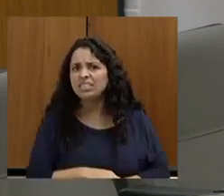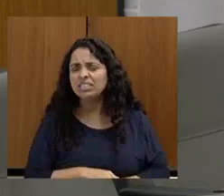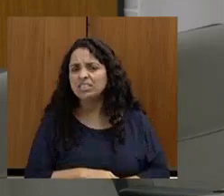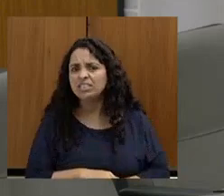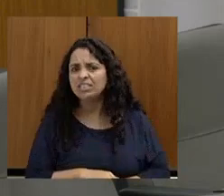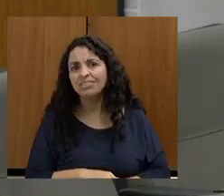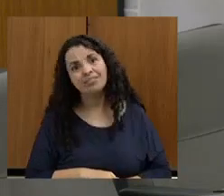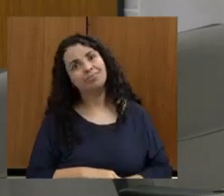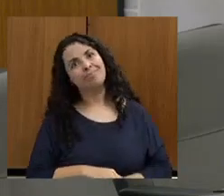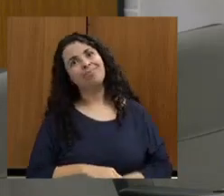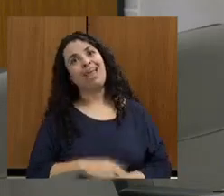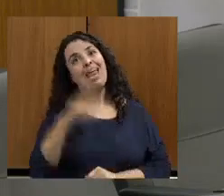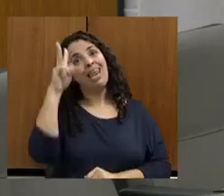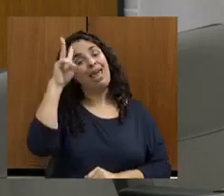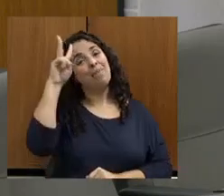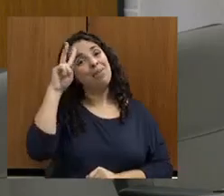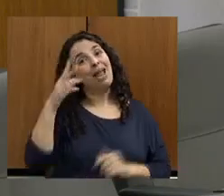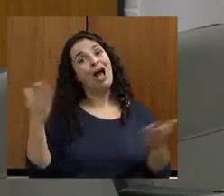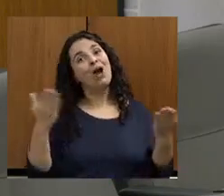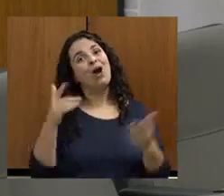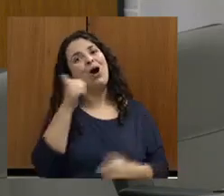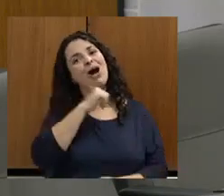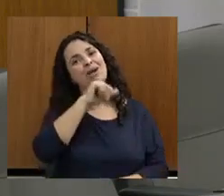Lembrei disso agora, mãe.